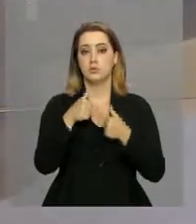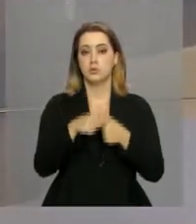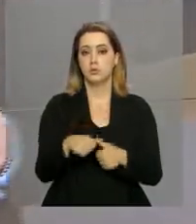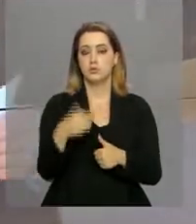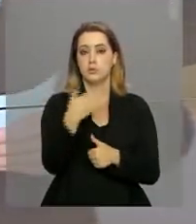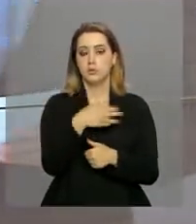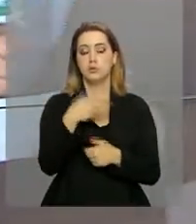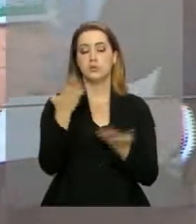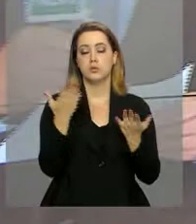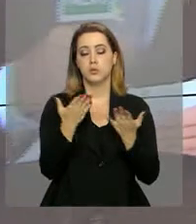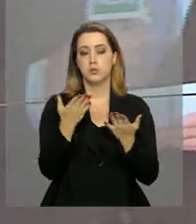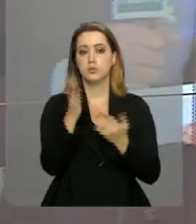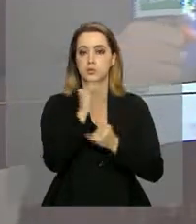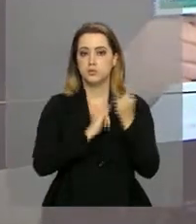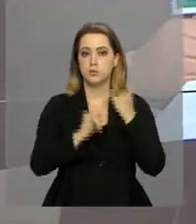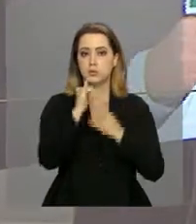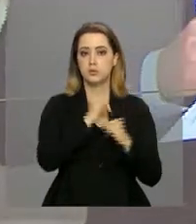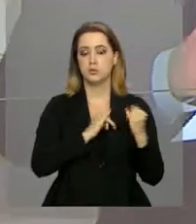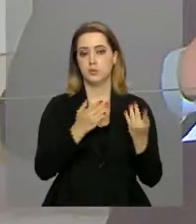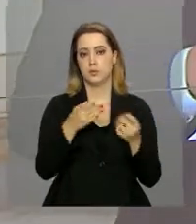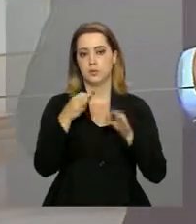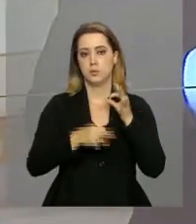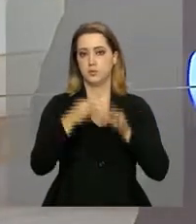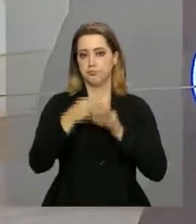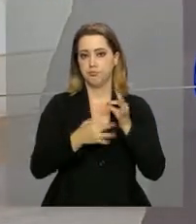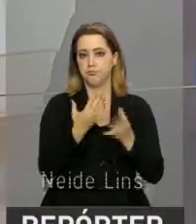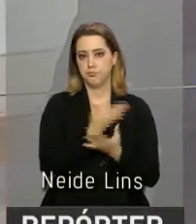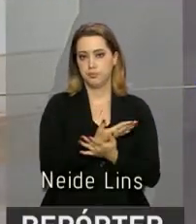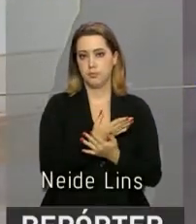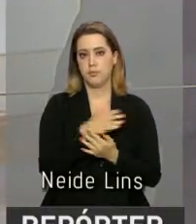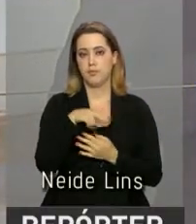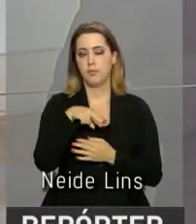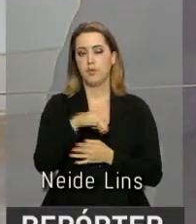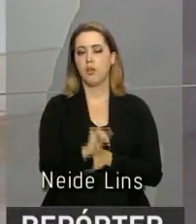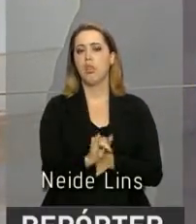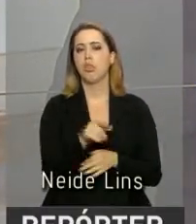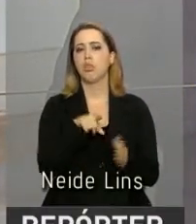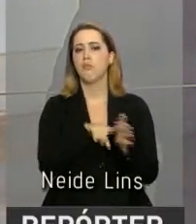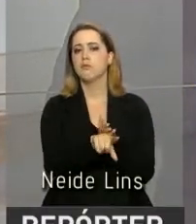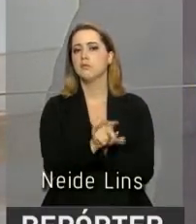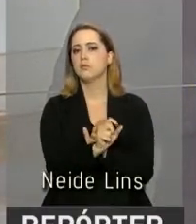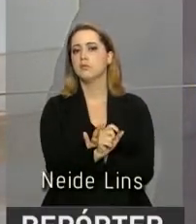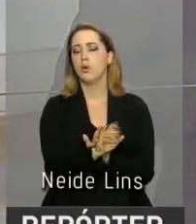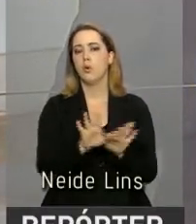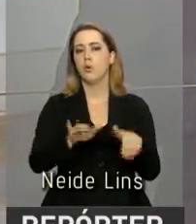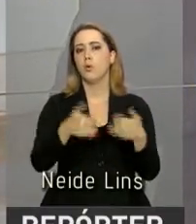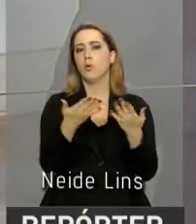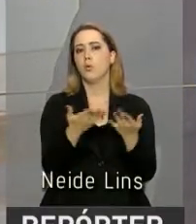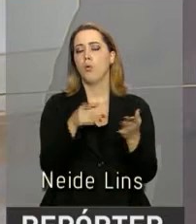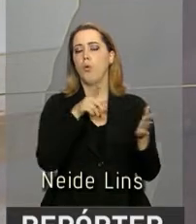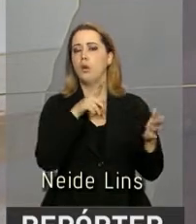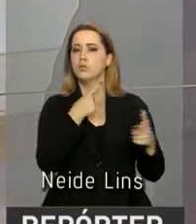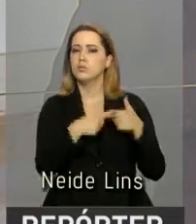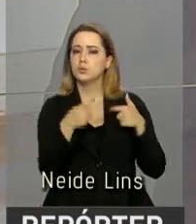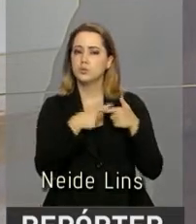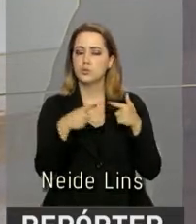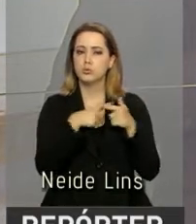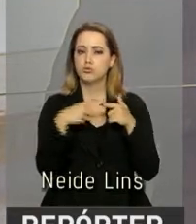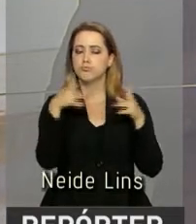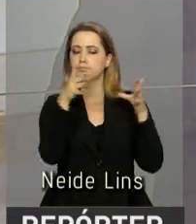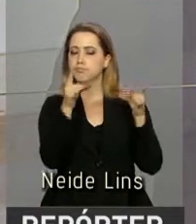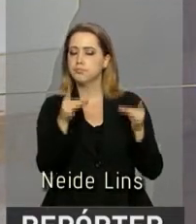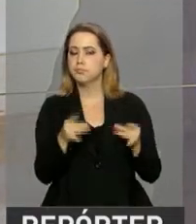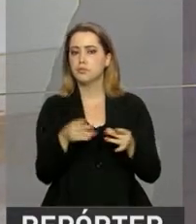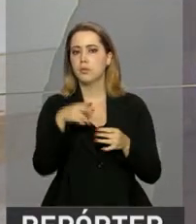na tela tem as informações pra gente nem vê diz uma coisa é quais são as principais questões analisadas pela